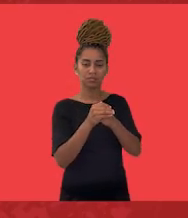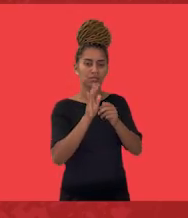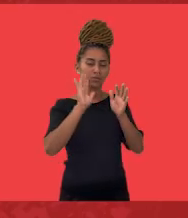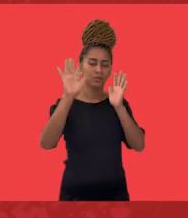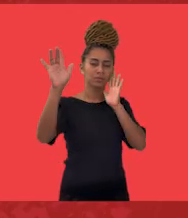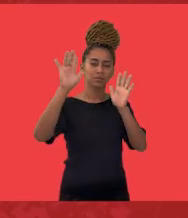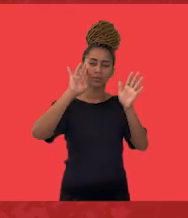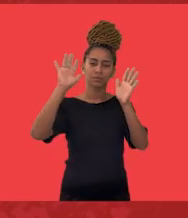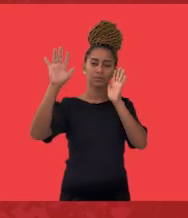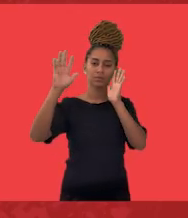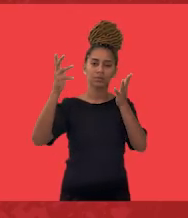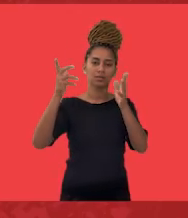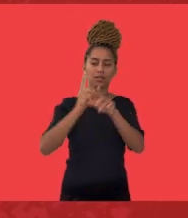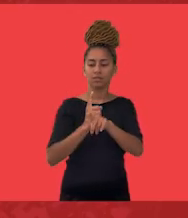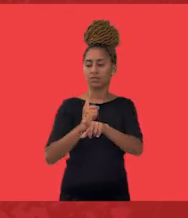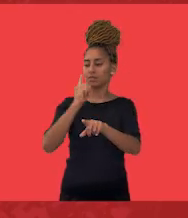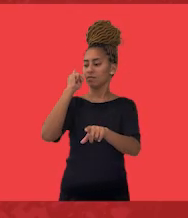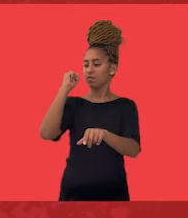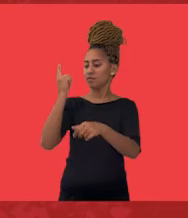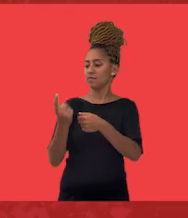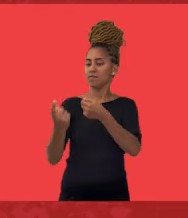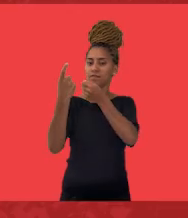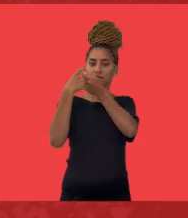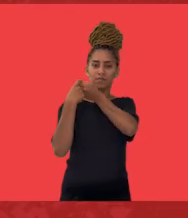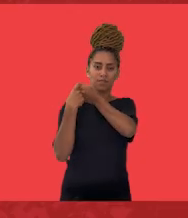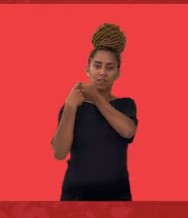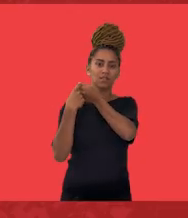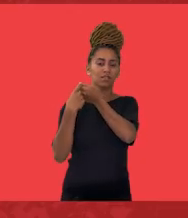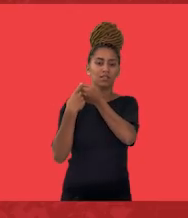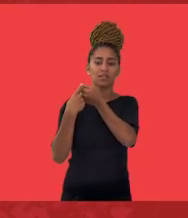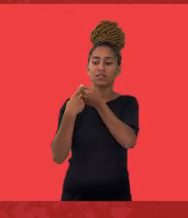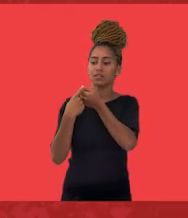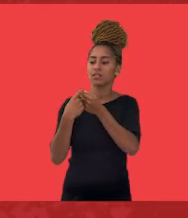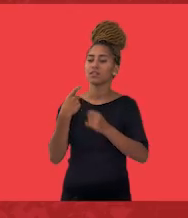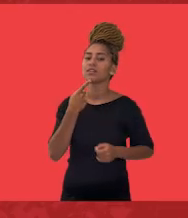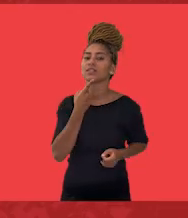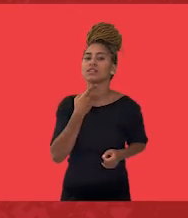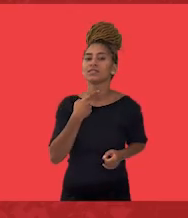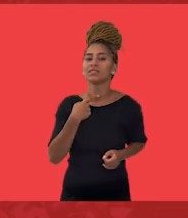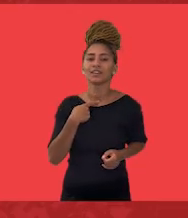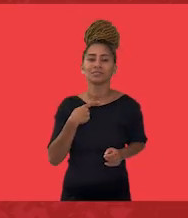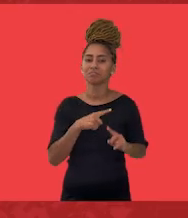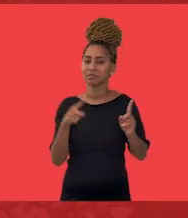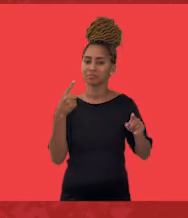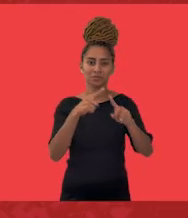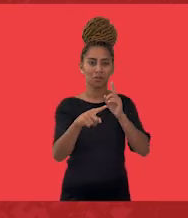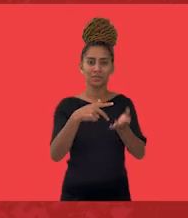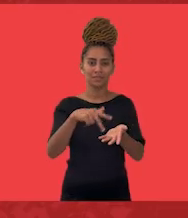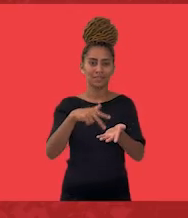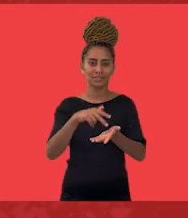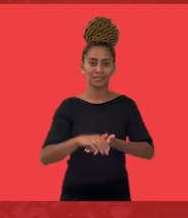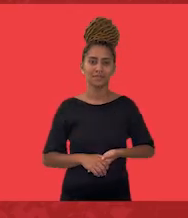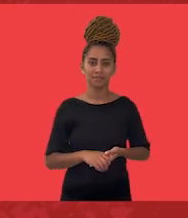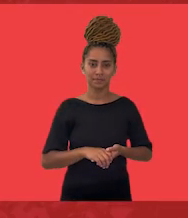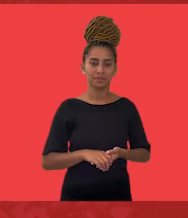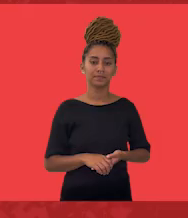movem-se ensurdecedores em minha cabeça. Ouço, presinto. É chegada a hora de